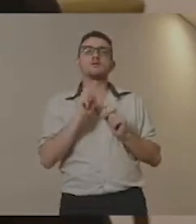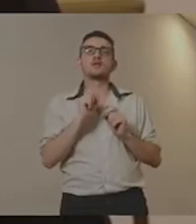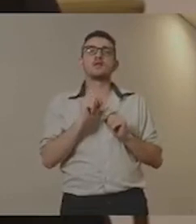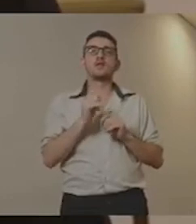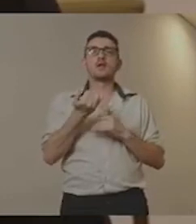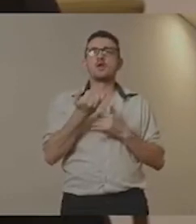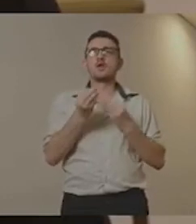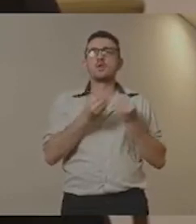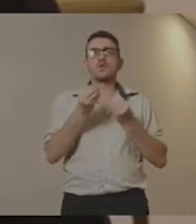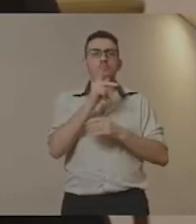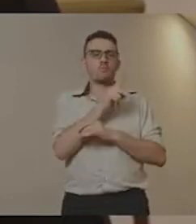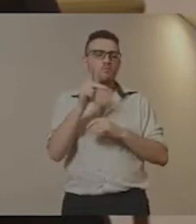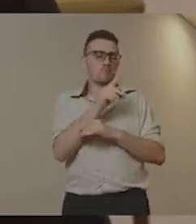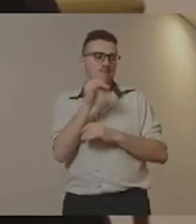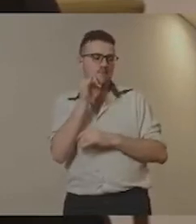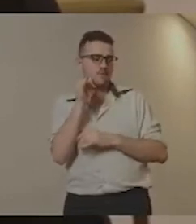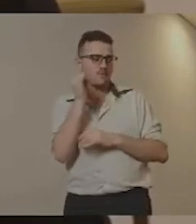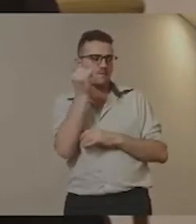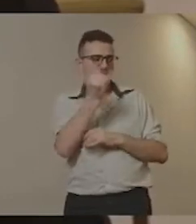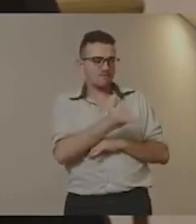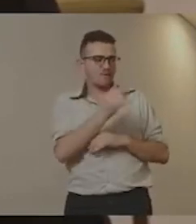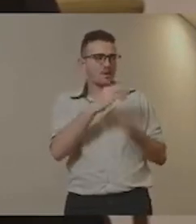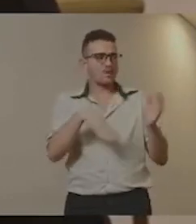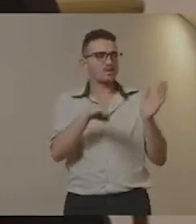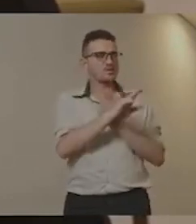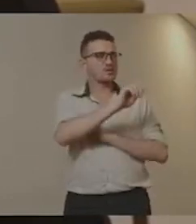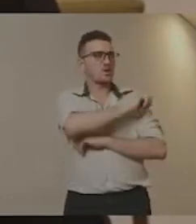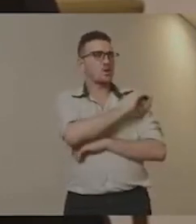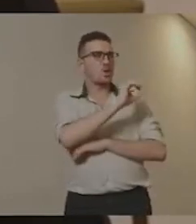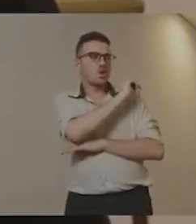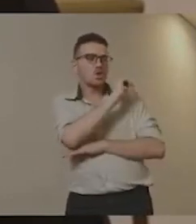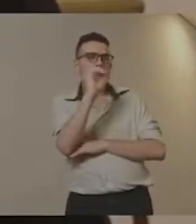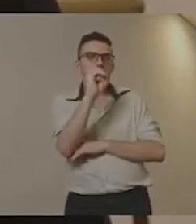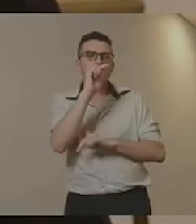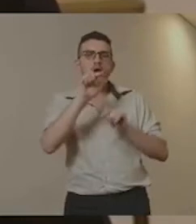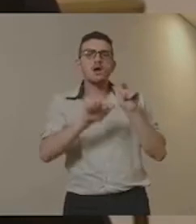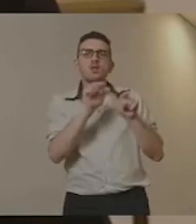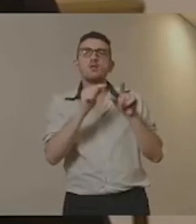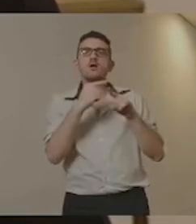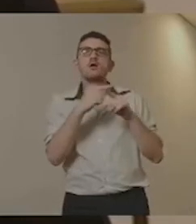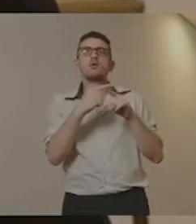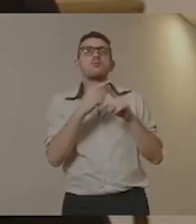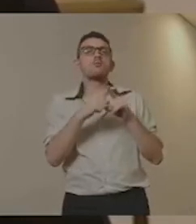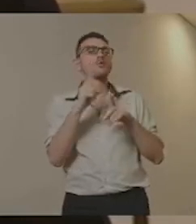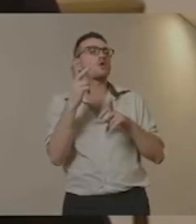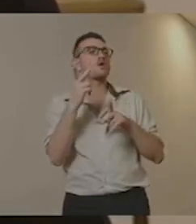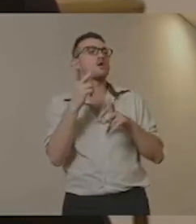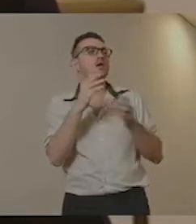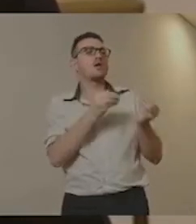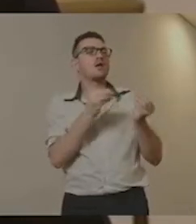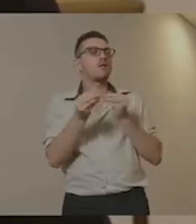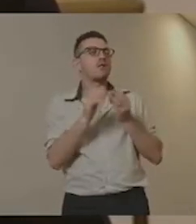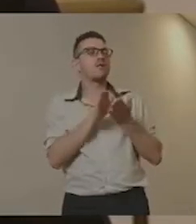professor quando chega um aluno, zera um trabalho porque ele deu Ctrl-C, Ctrl-V e imprimiu, porque esse é o